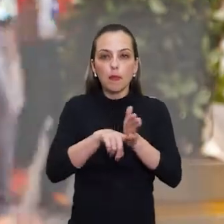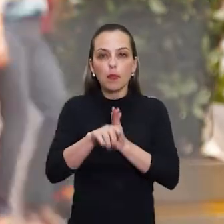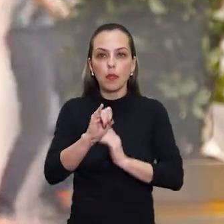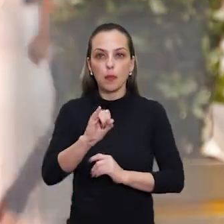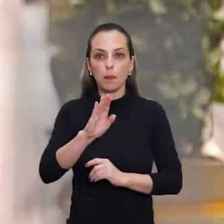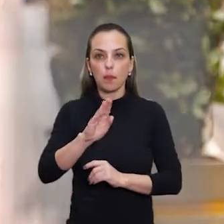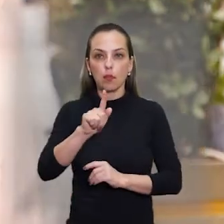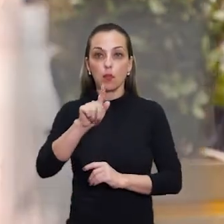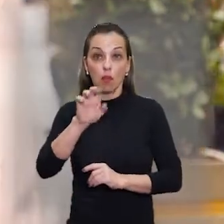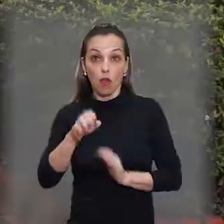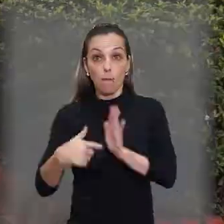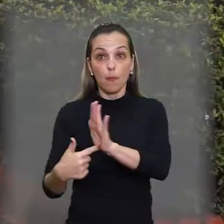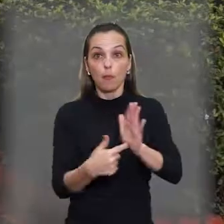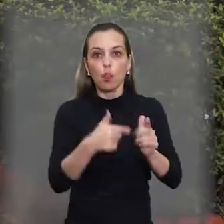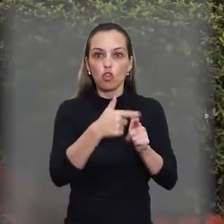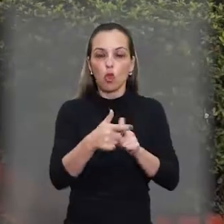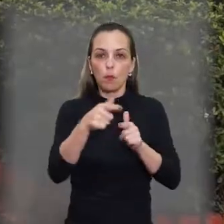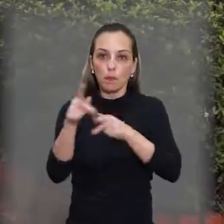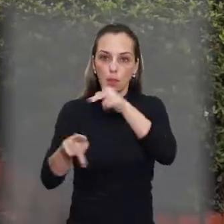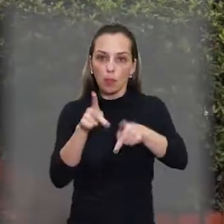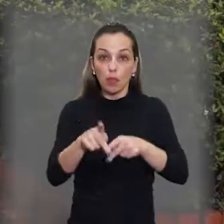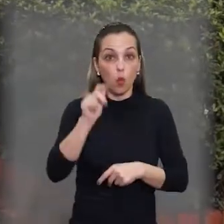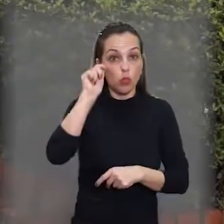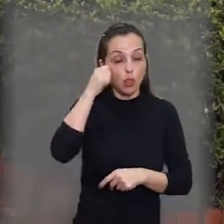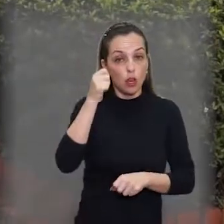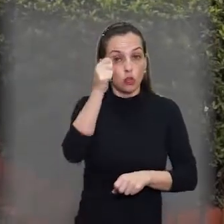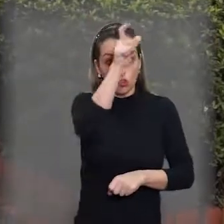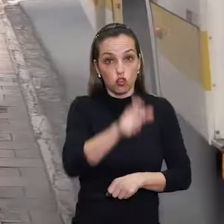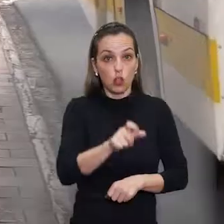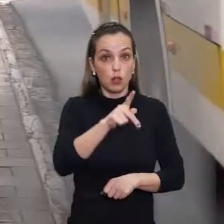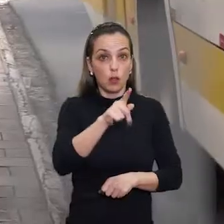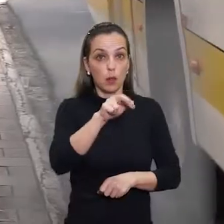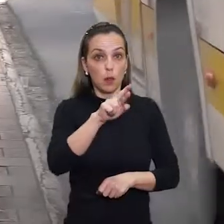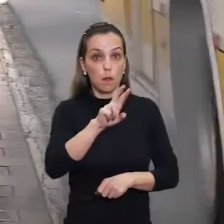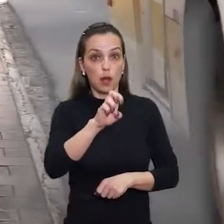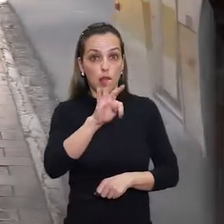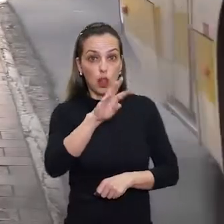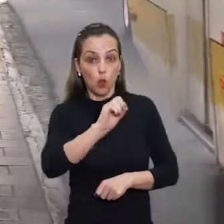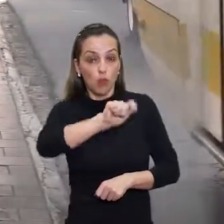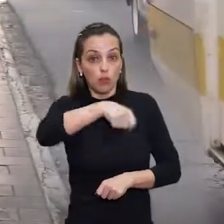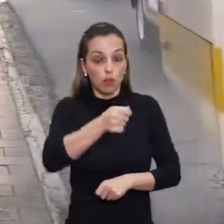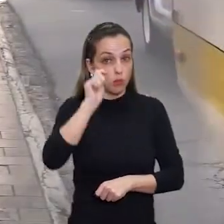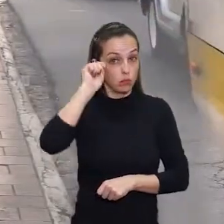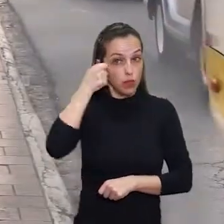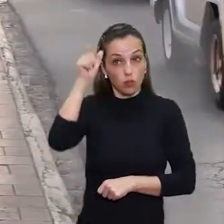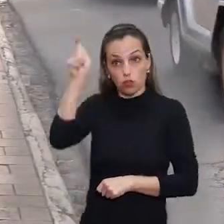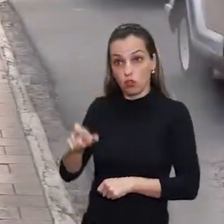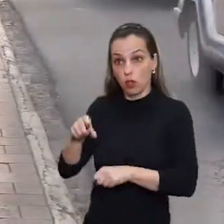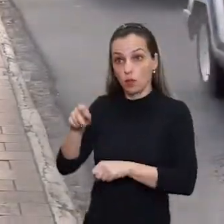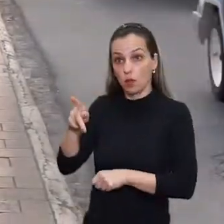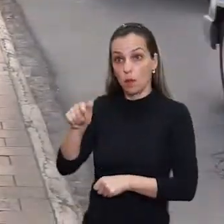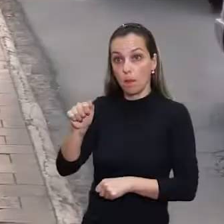Recentemente, o IBGE divulgou uma pesquisa segundo a qual a população negra, isto é, preta ou parda, representa